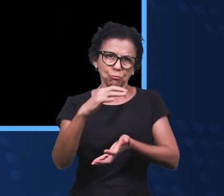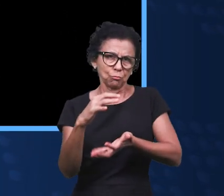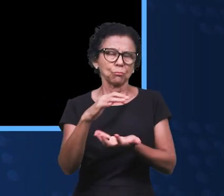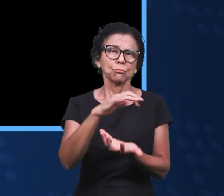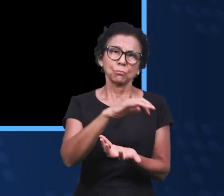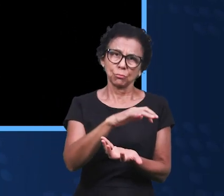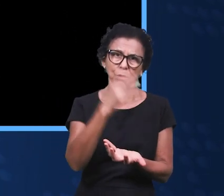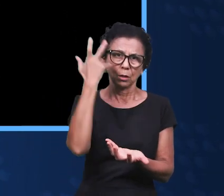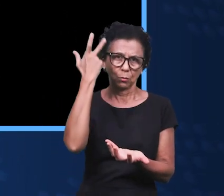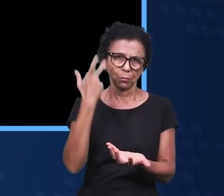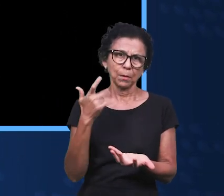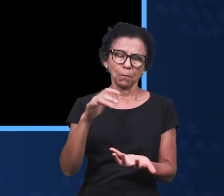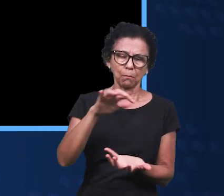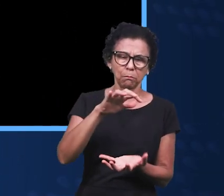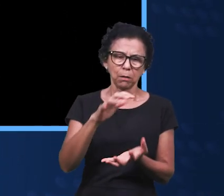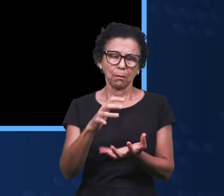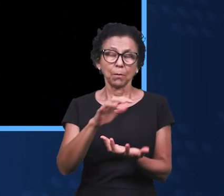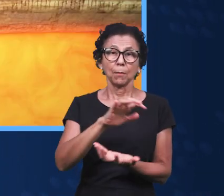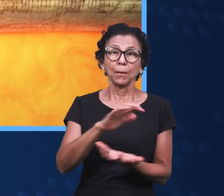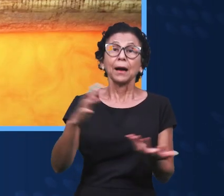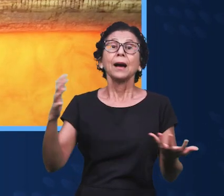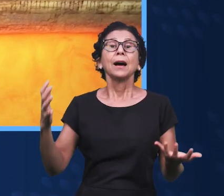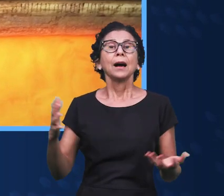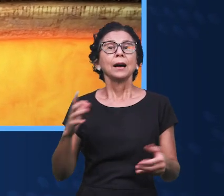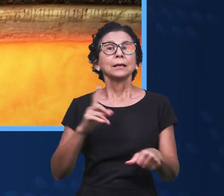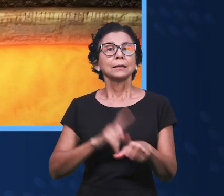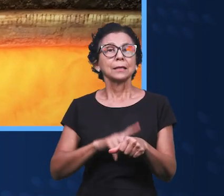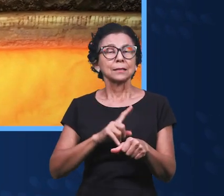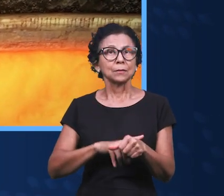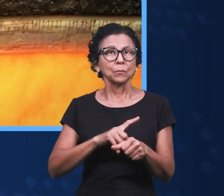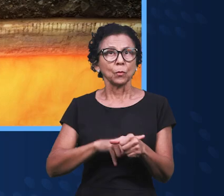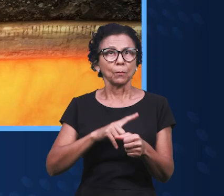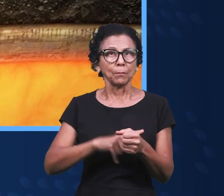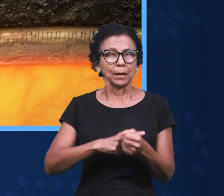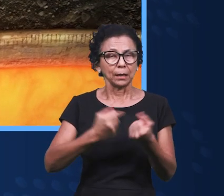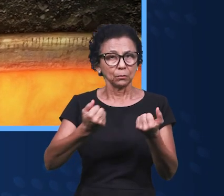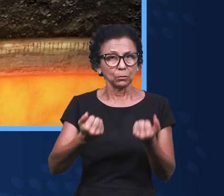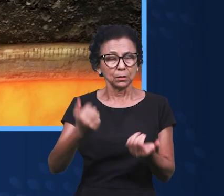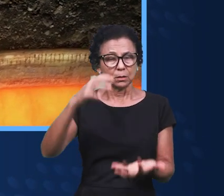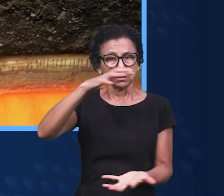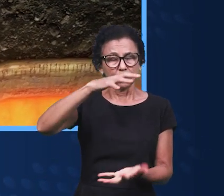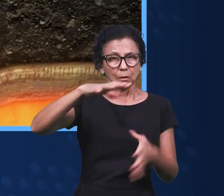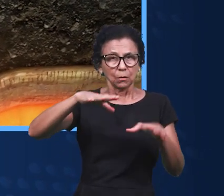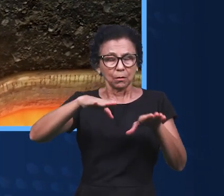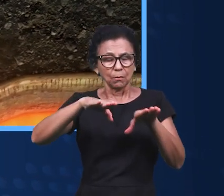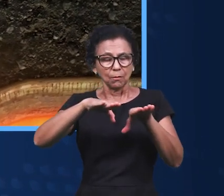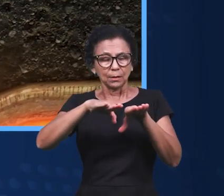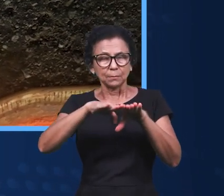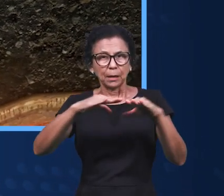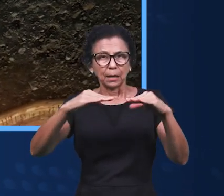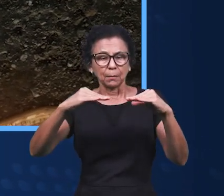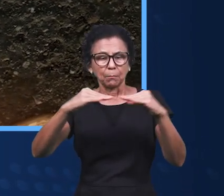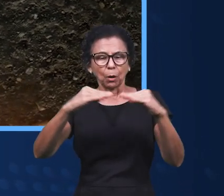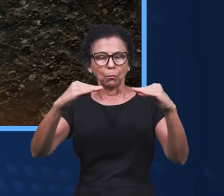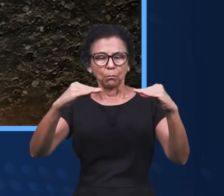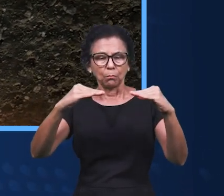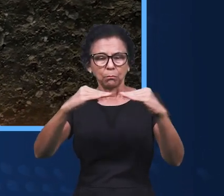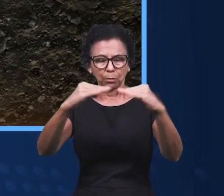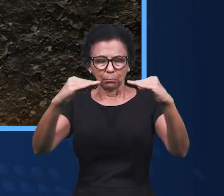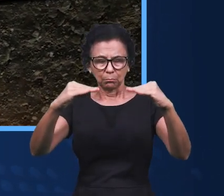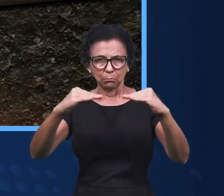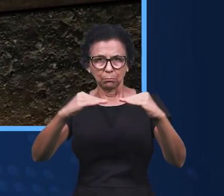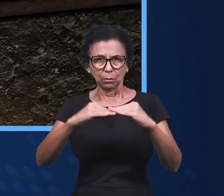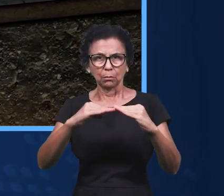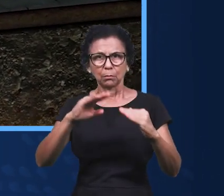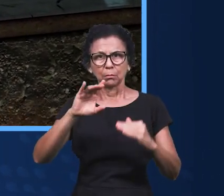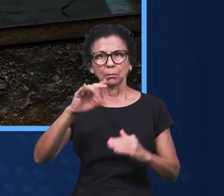por diante? Exatamente quando essas placas elas tocam uma nas outras. E aí nós